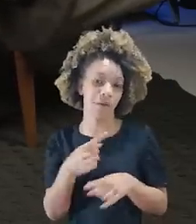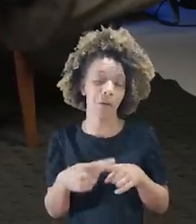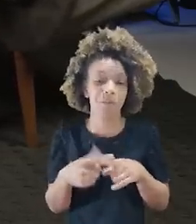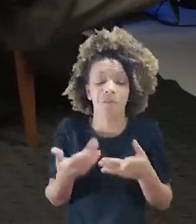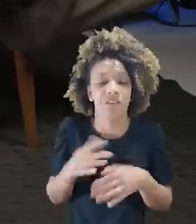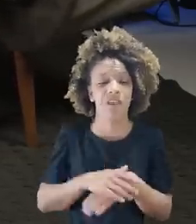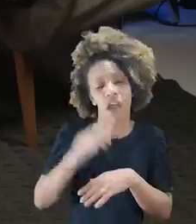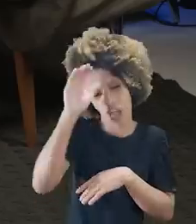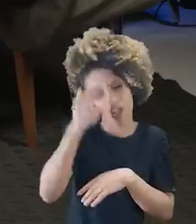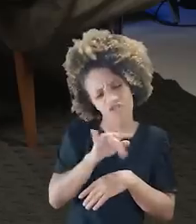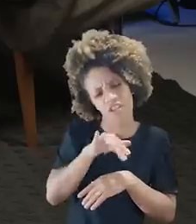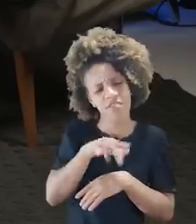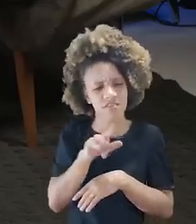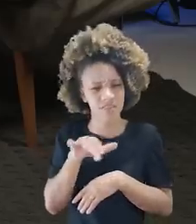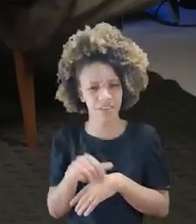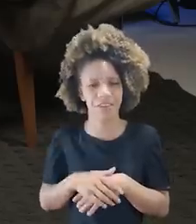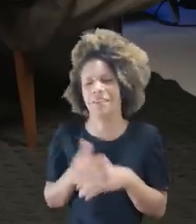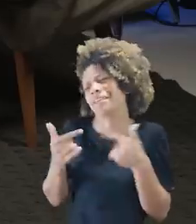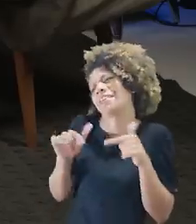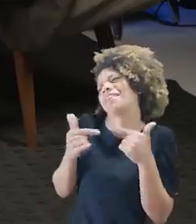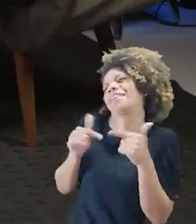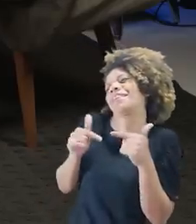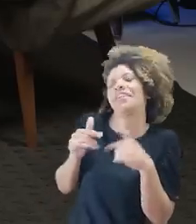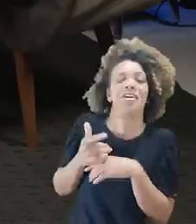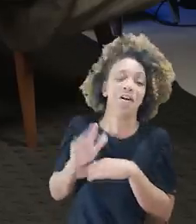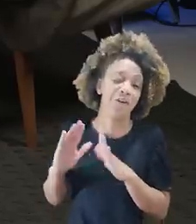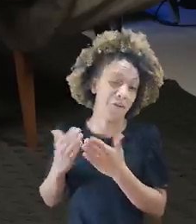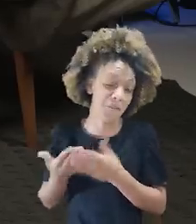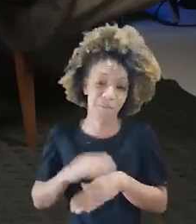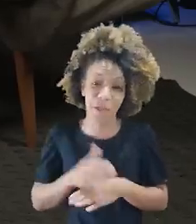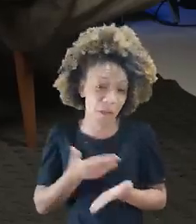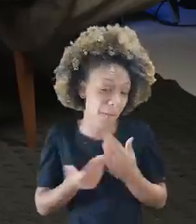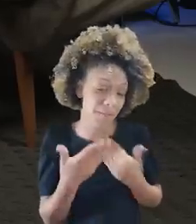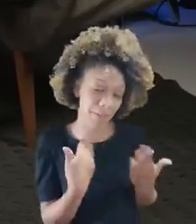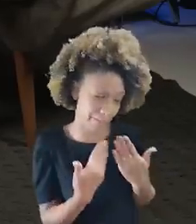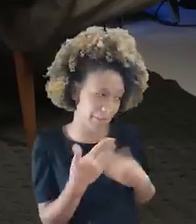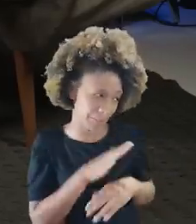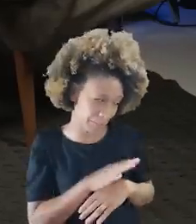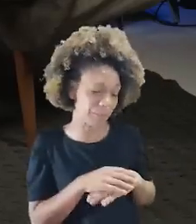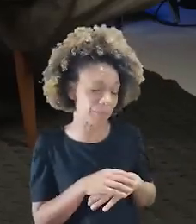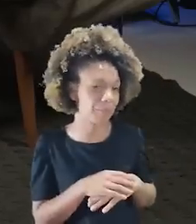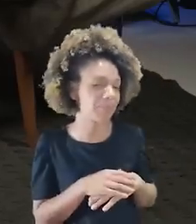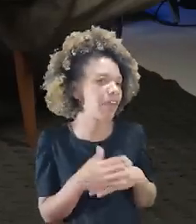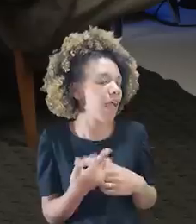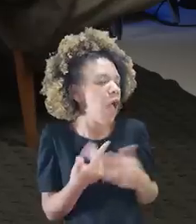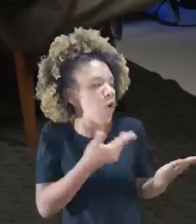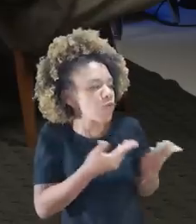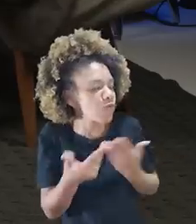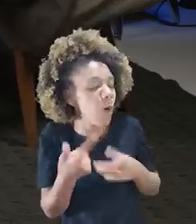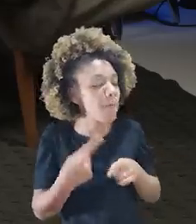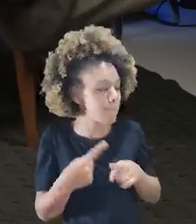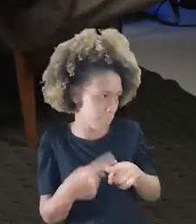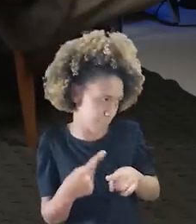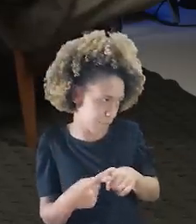tenho que falar que é a Tiazinha eu tenho que falar eu queria começar já batendo esse papo contigo assim cara eu te trouxe aqui